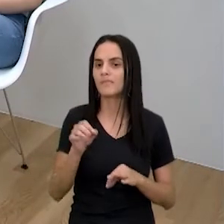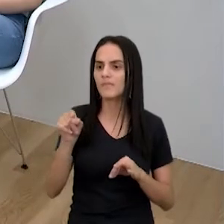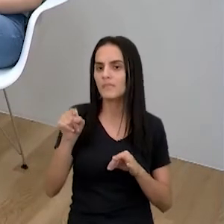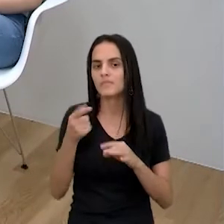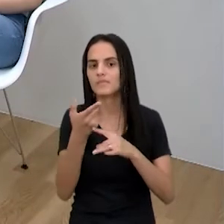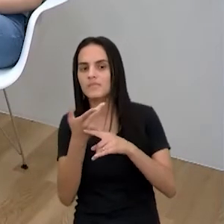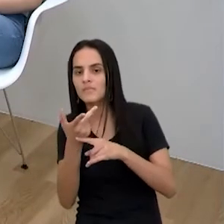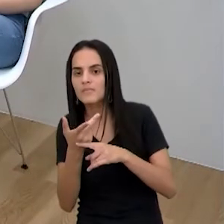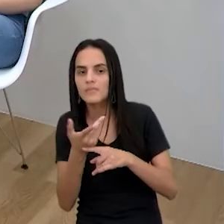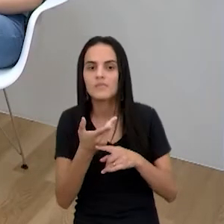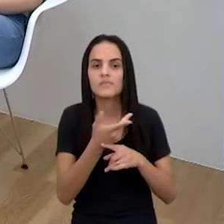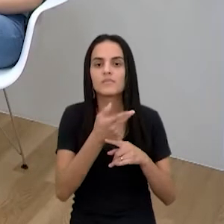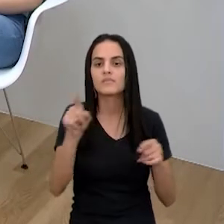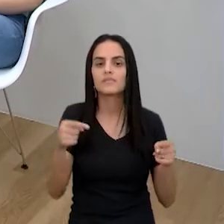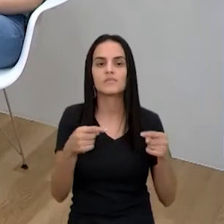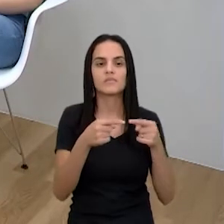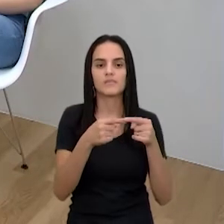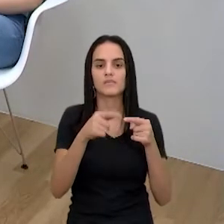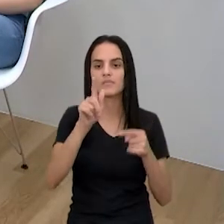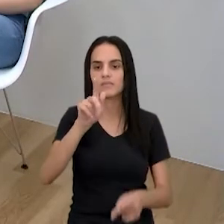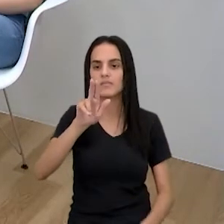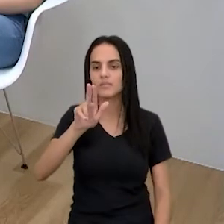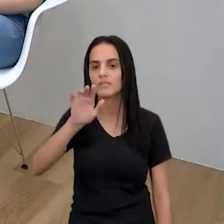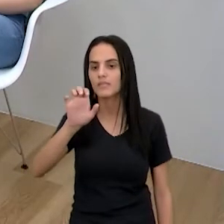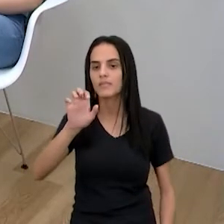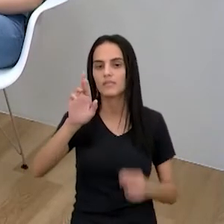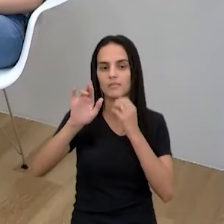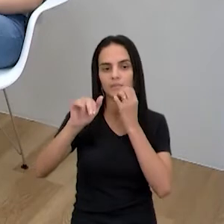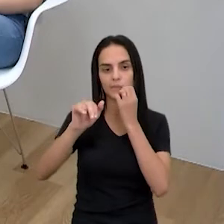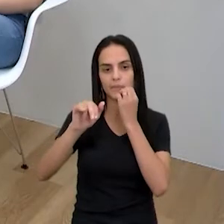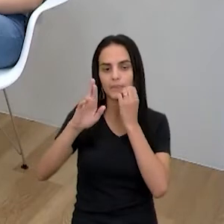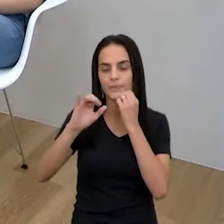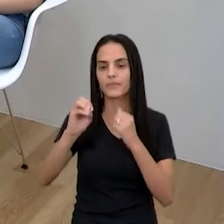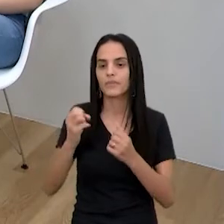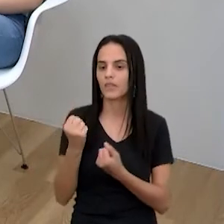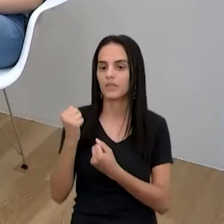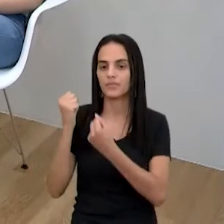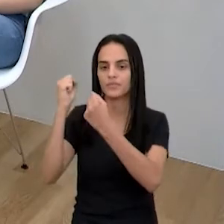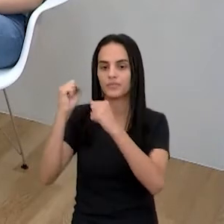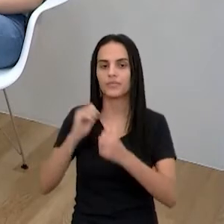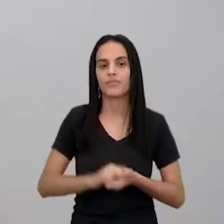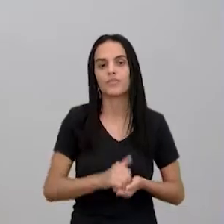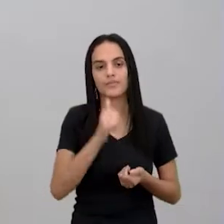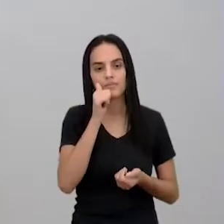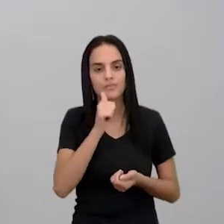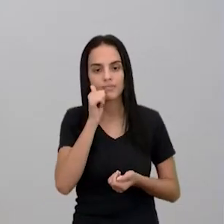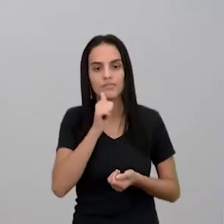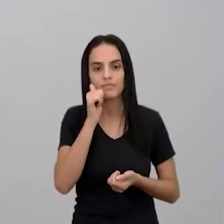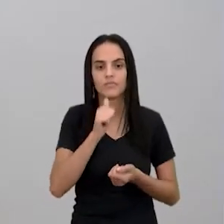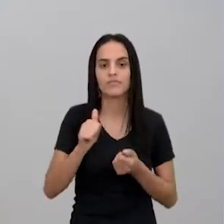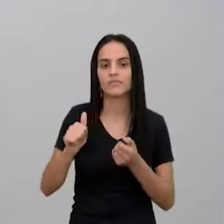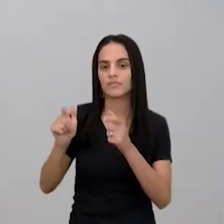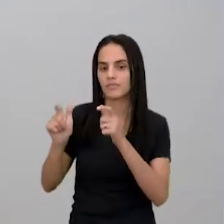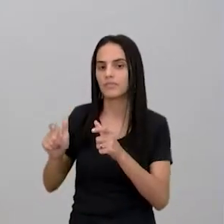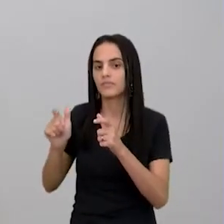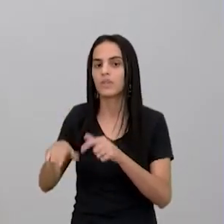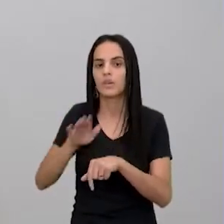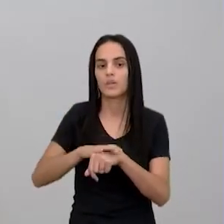Já seria considerada uma metrópole, por exemplo. Né? Mas quando você coloca essa urbanização